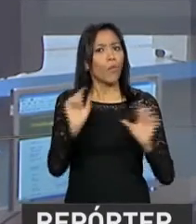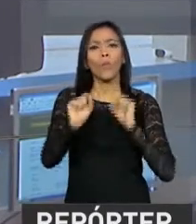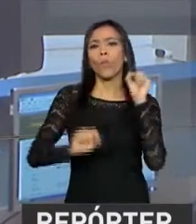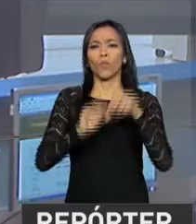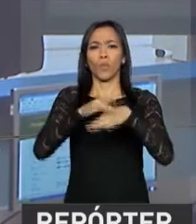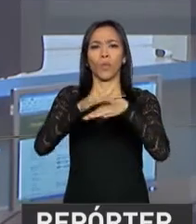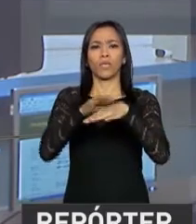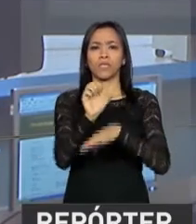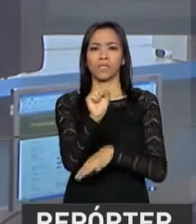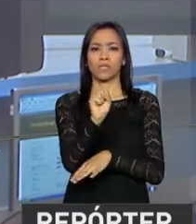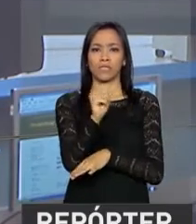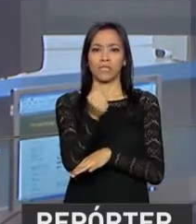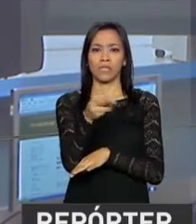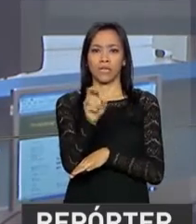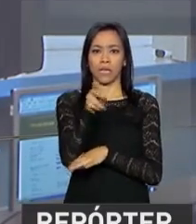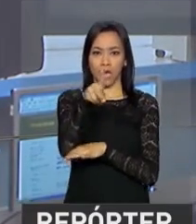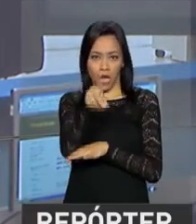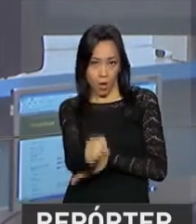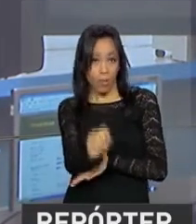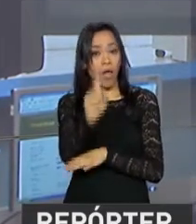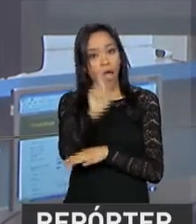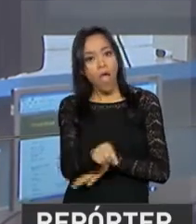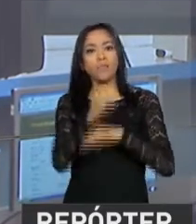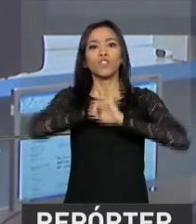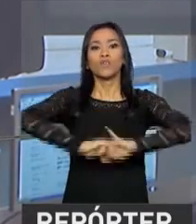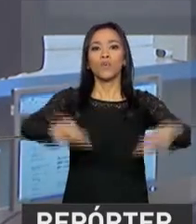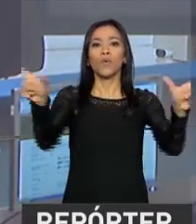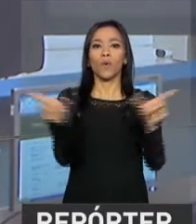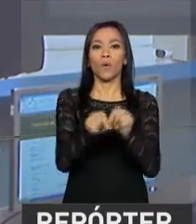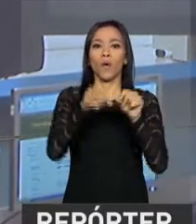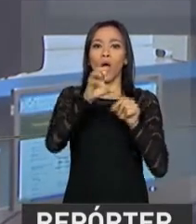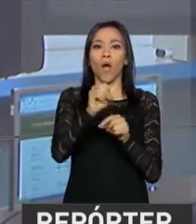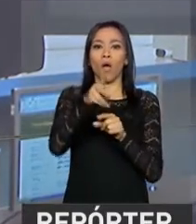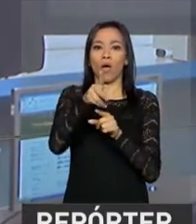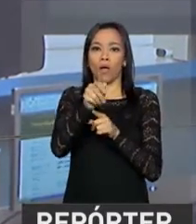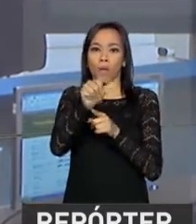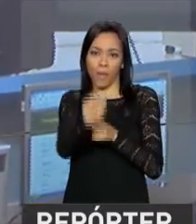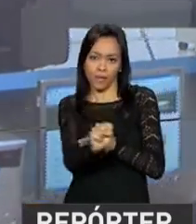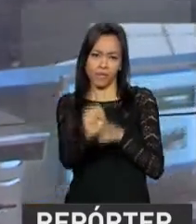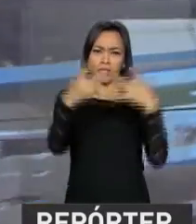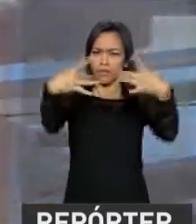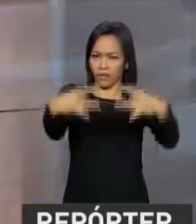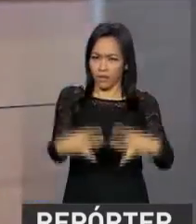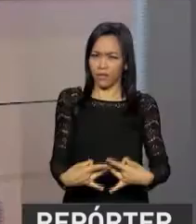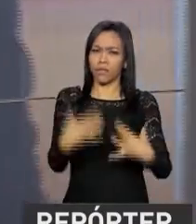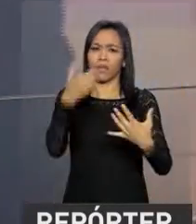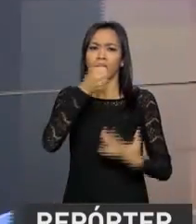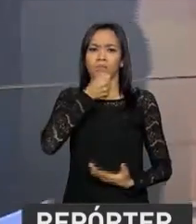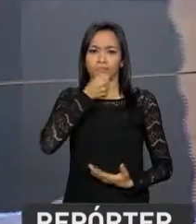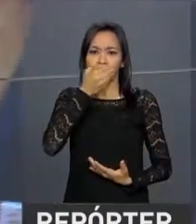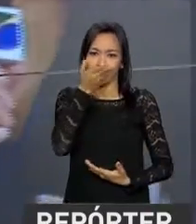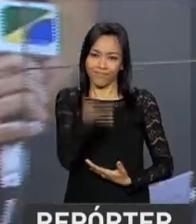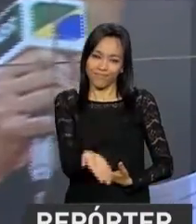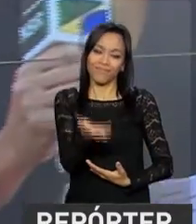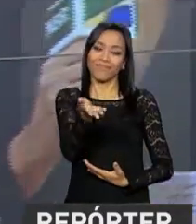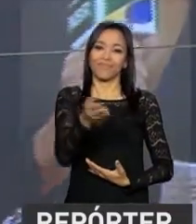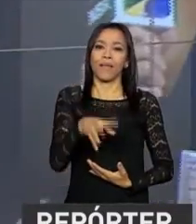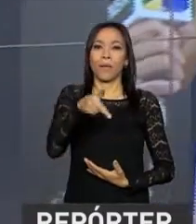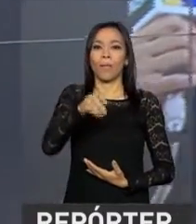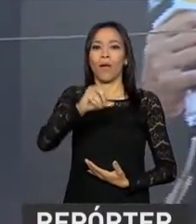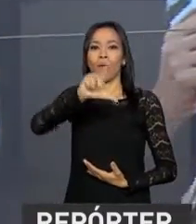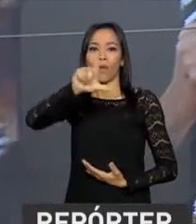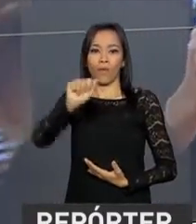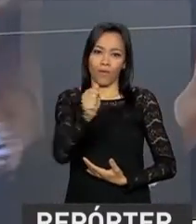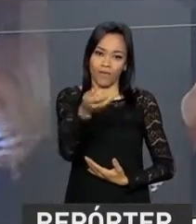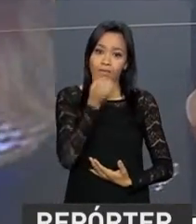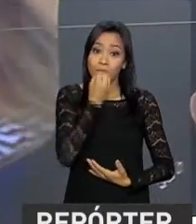o reconhecimento da organização panamericana de saúde opas e quem traz os detalhes pra gente ao vivo é repórter paola the